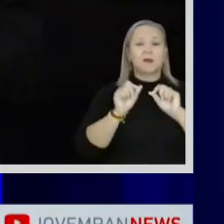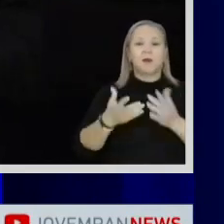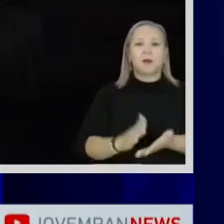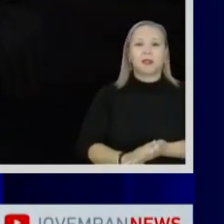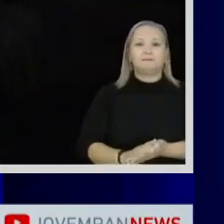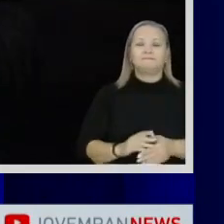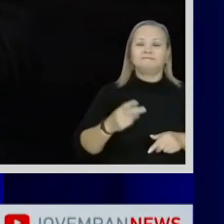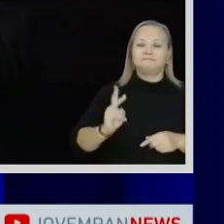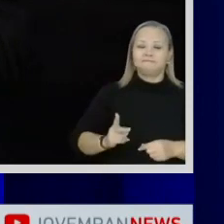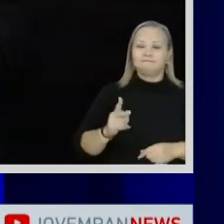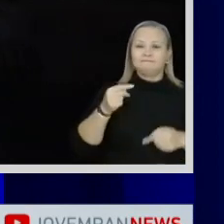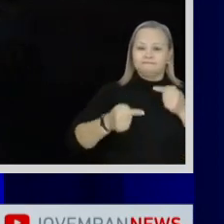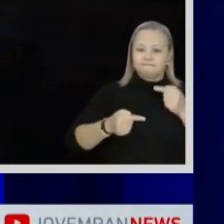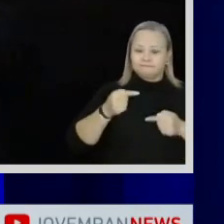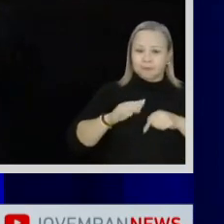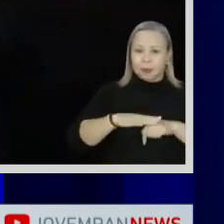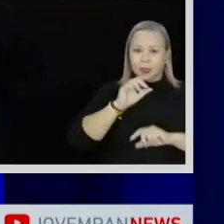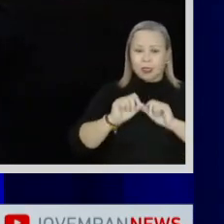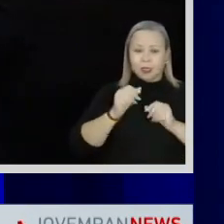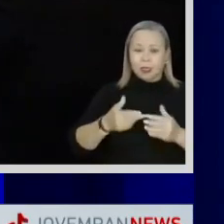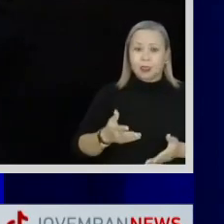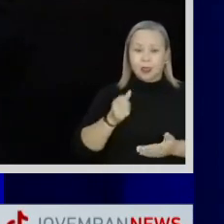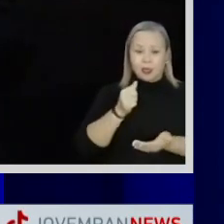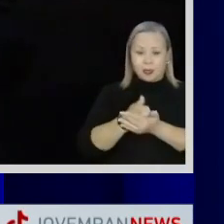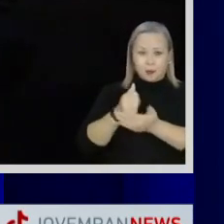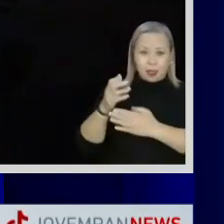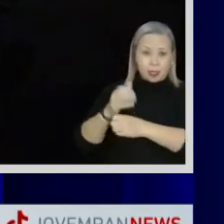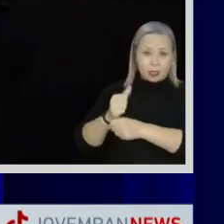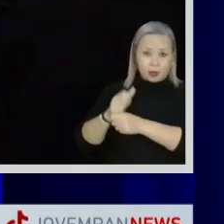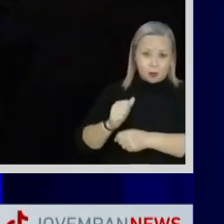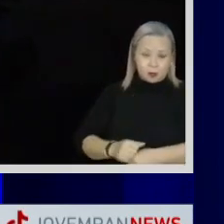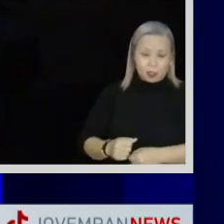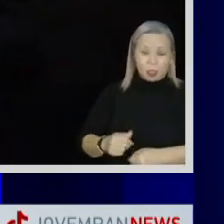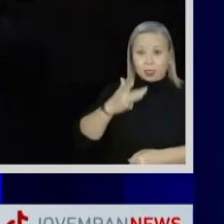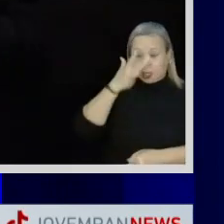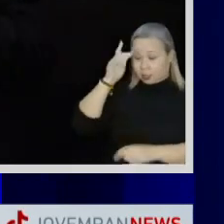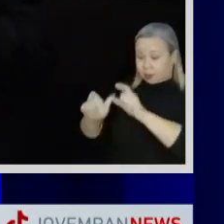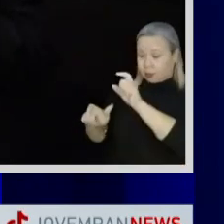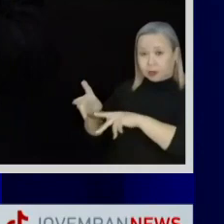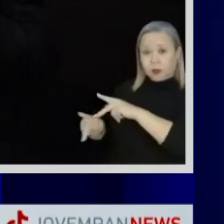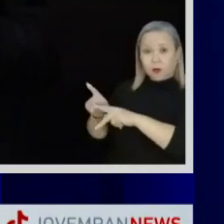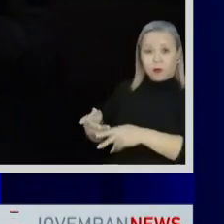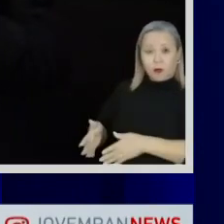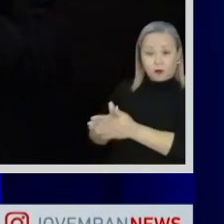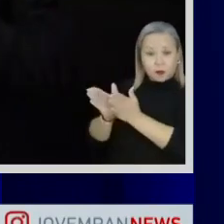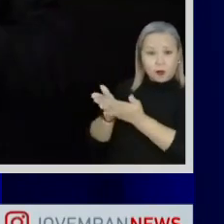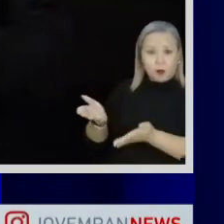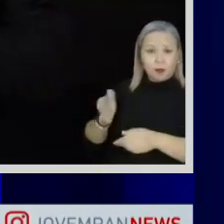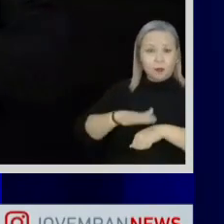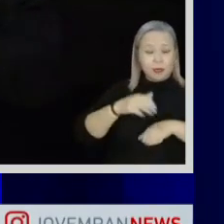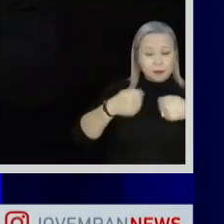com o executivo, legislativo, judiciário. Eu nunca vi isso. O discurso do